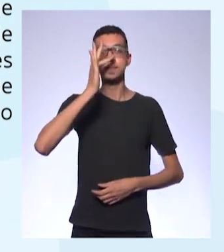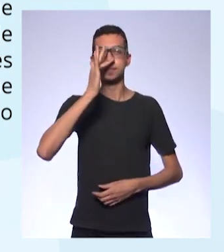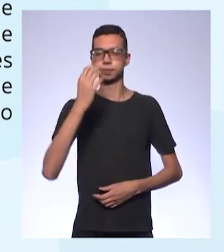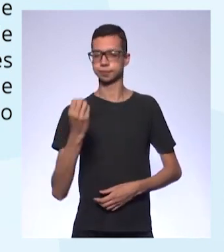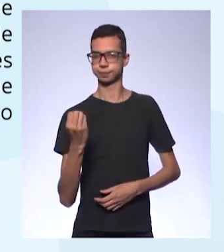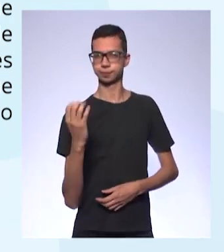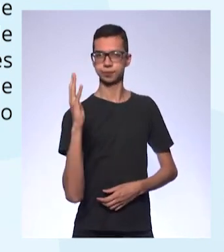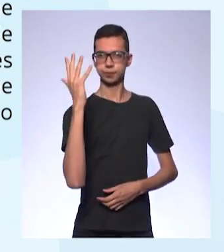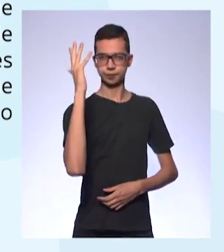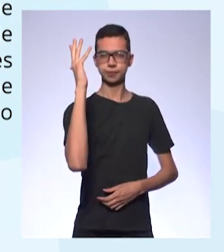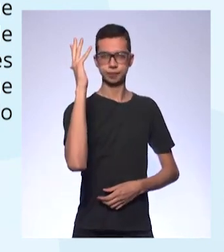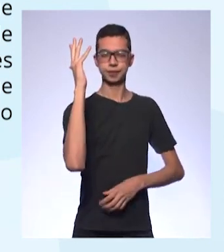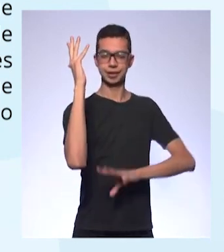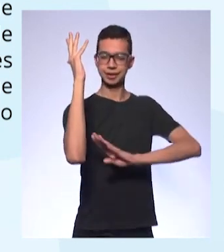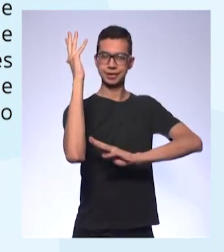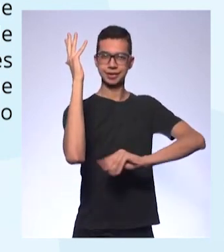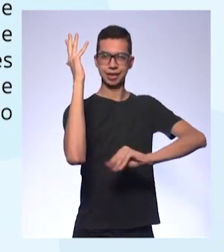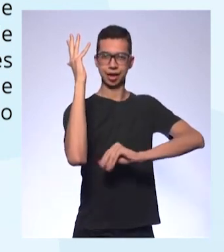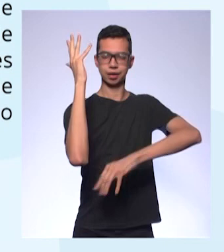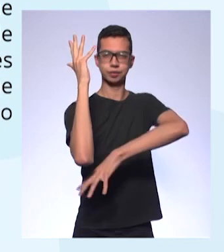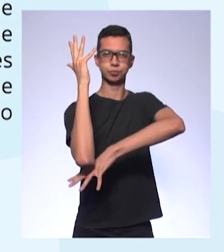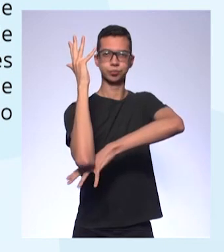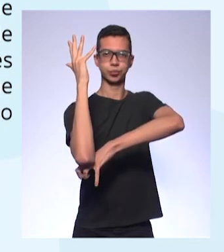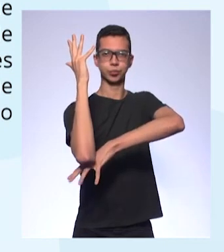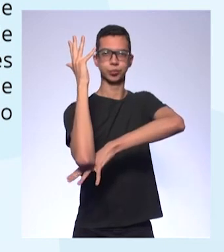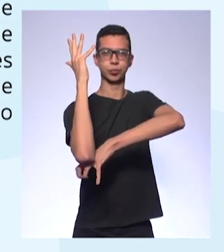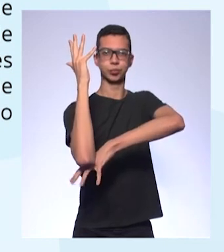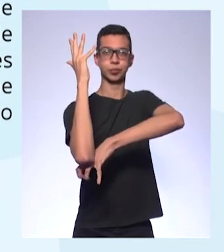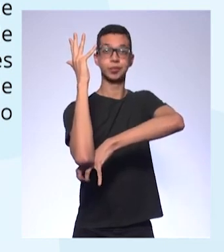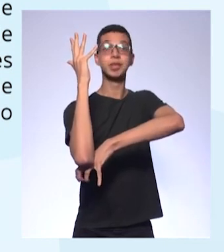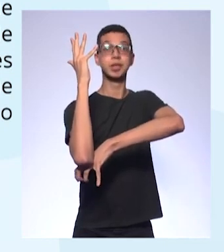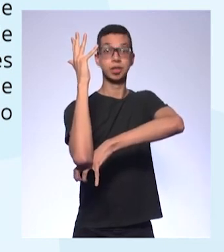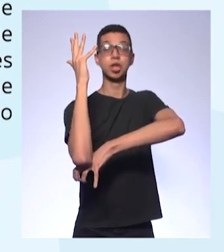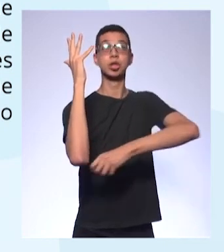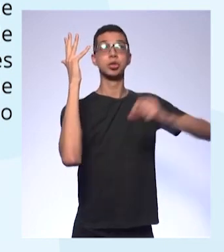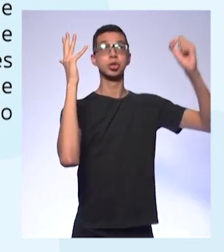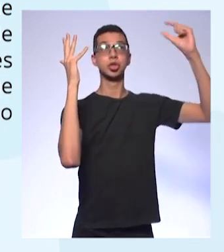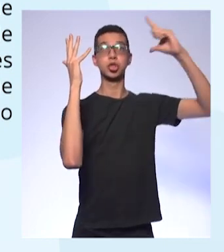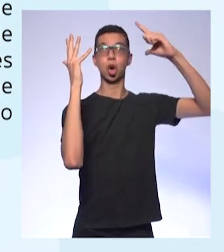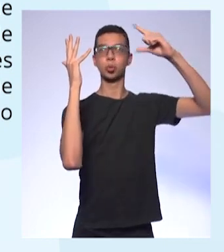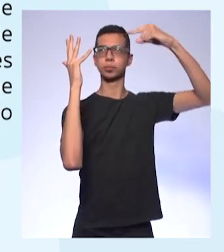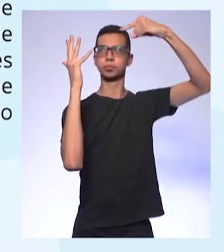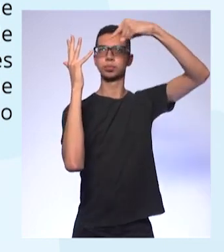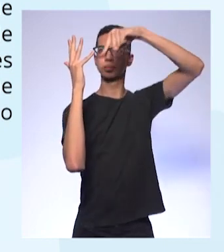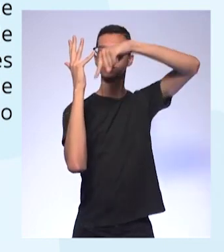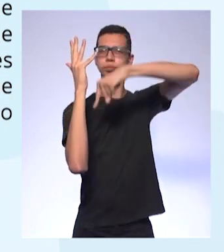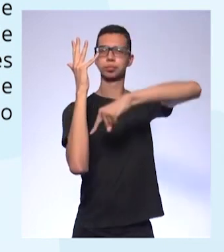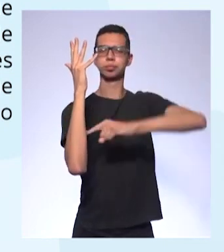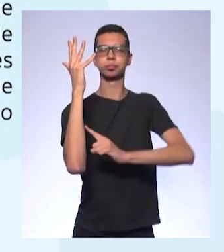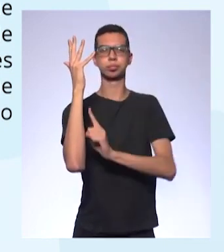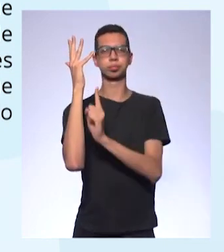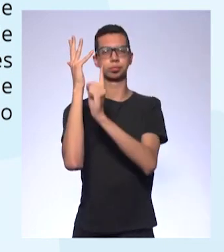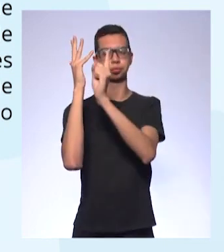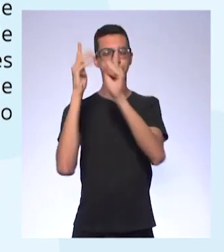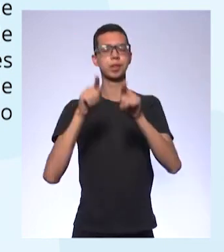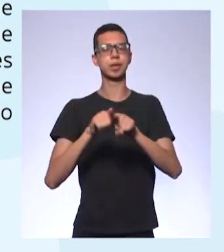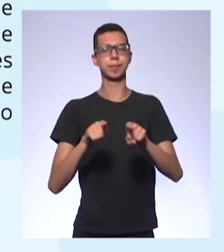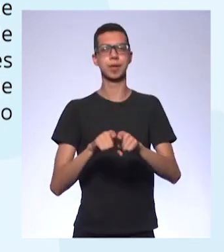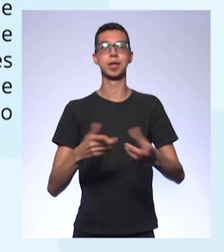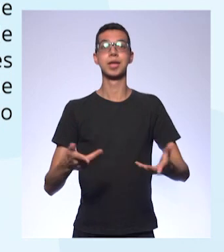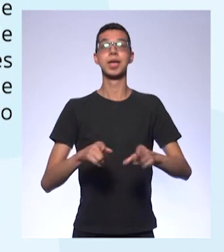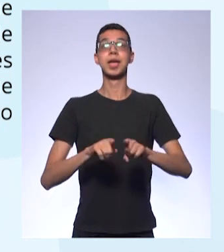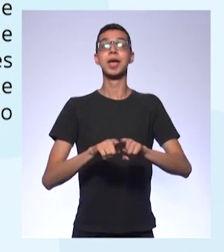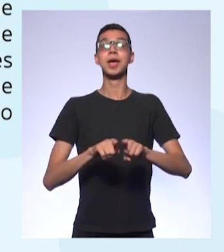e energia da luz do sol. Há animais que se alimentam das plantas, esses animais servem de alimento para outros